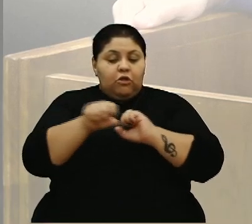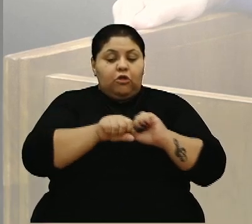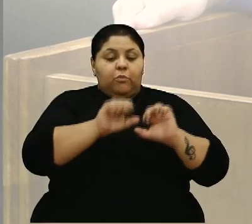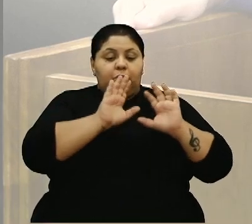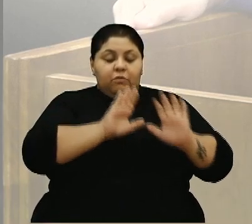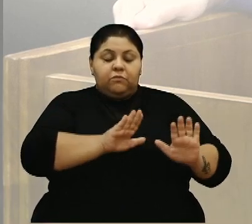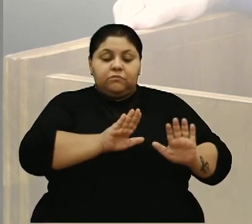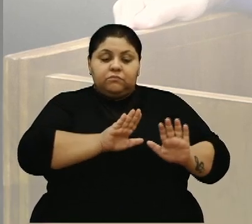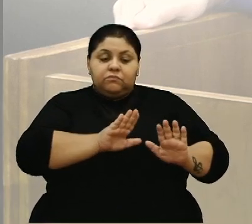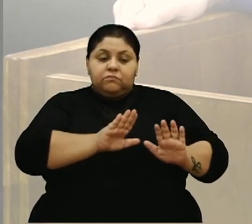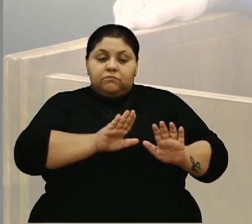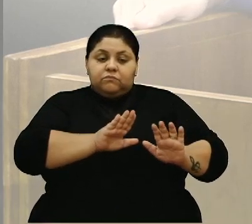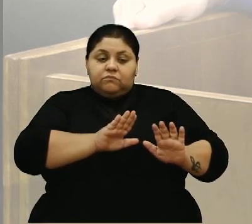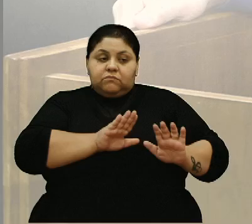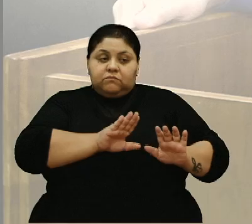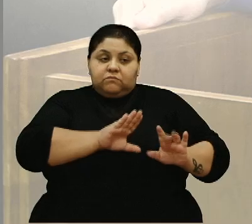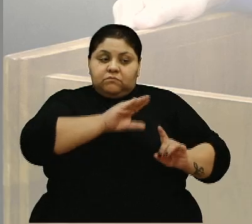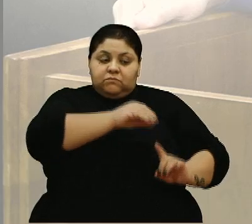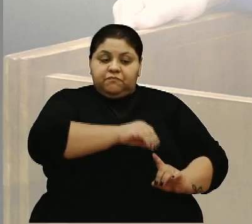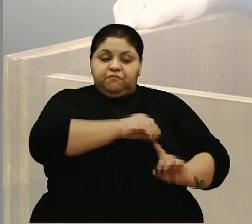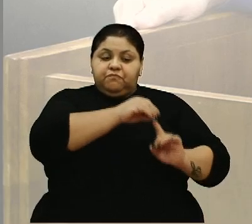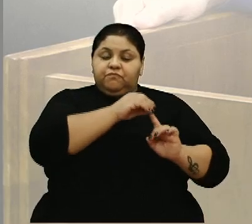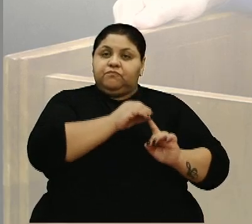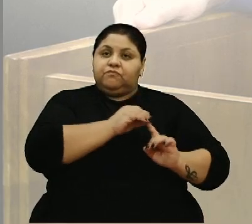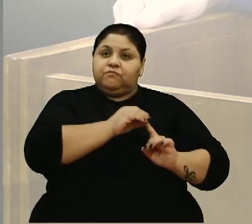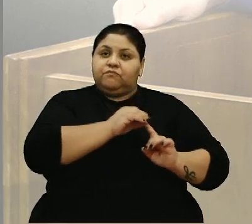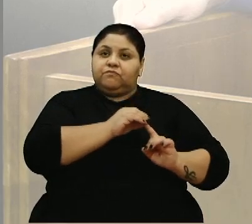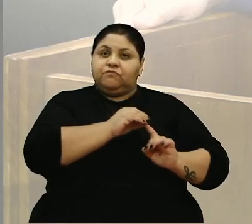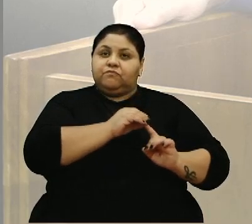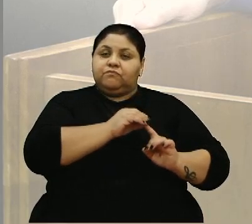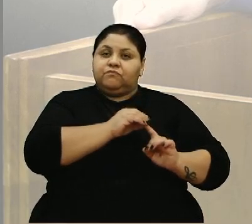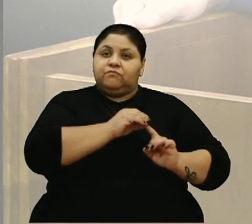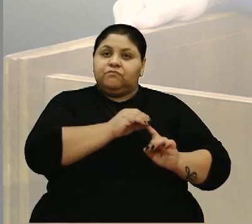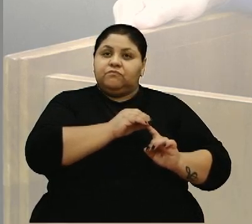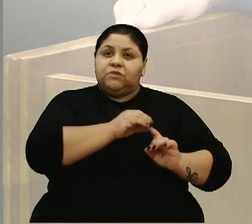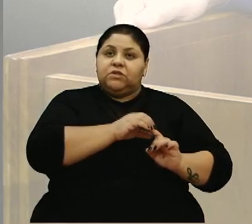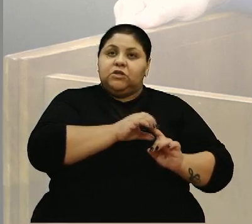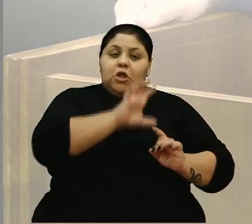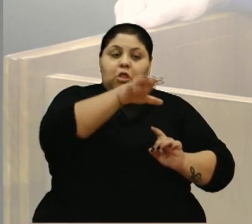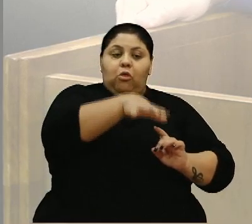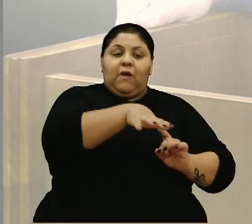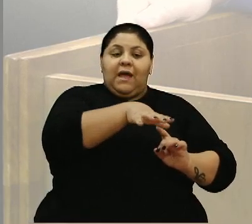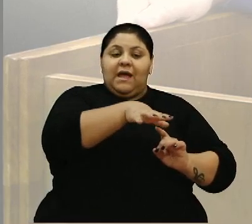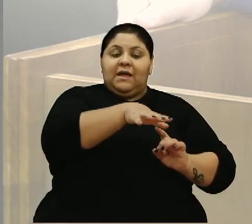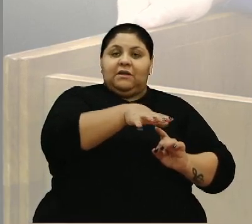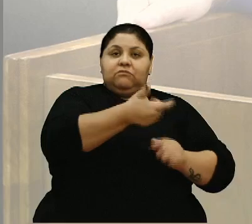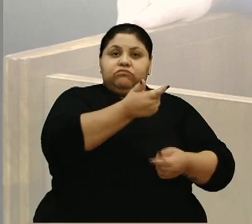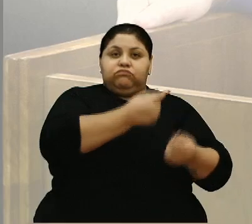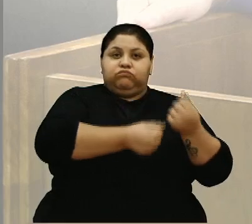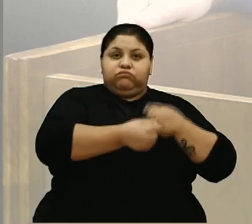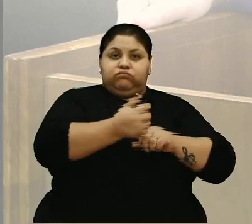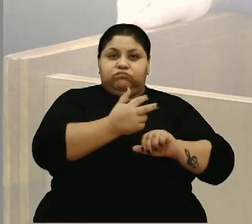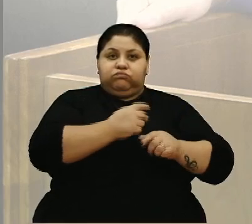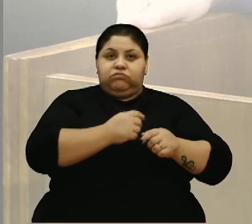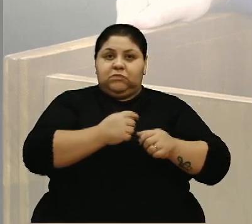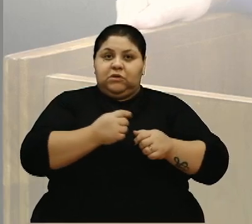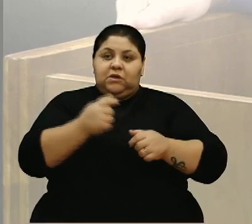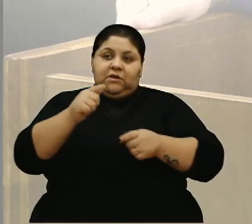manter os principais pontos econômicos de uma cidade tão pujante como Caxias do